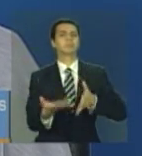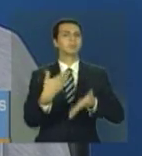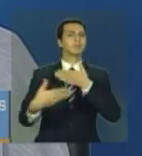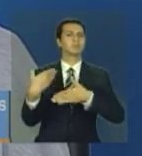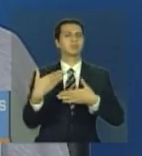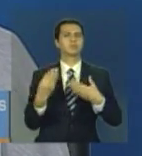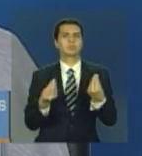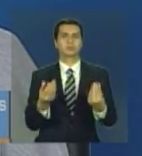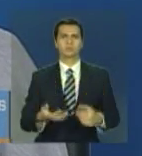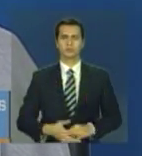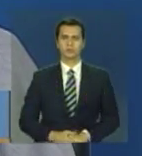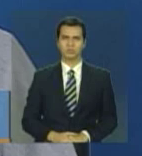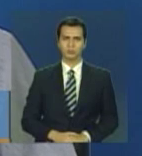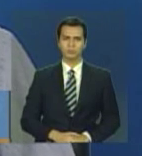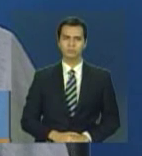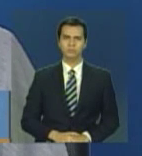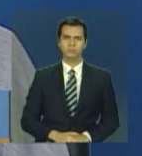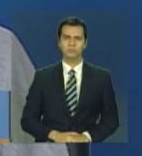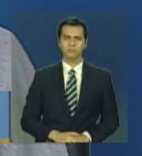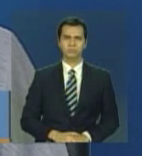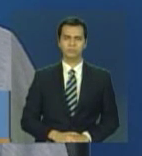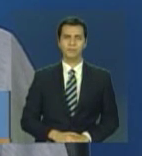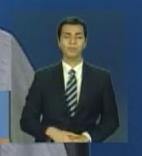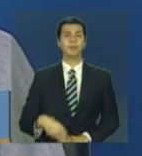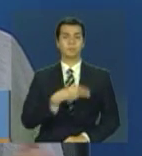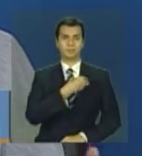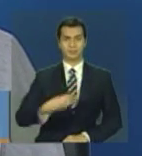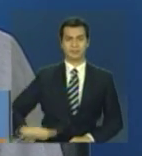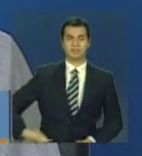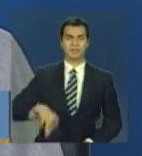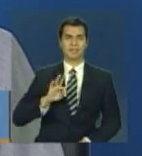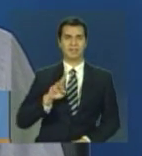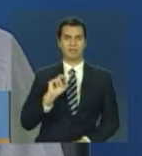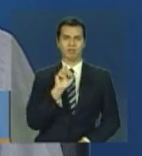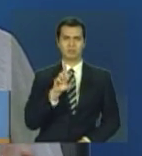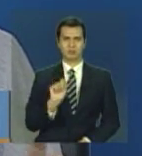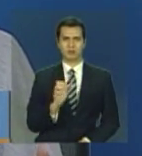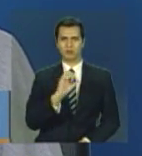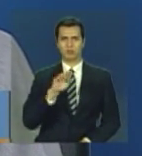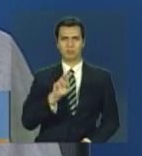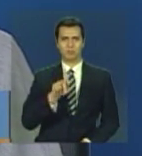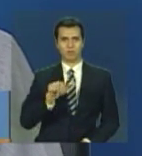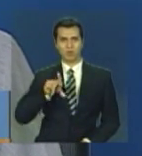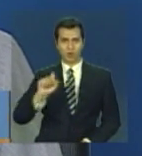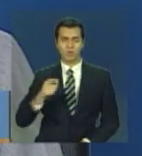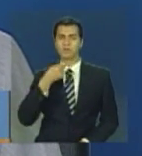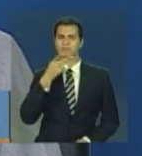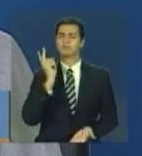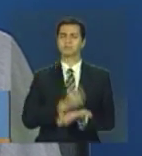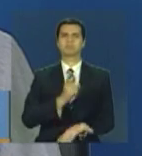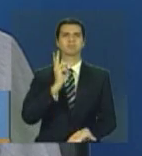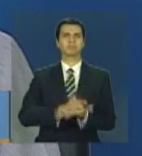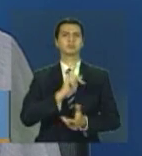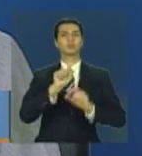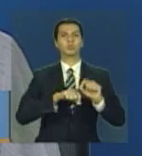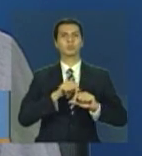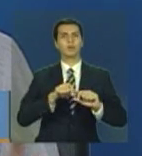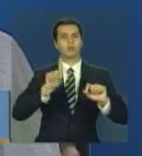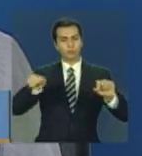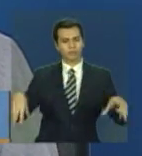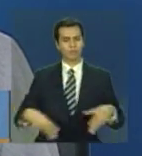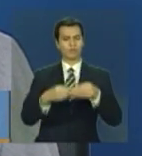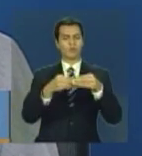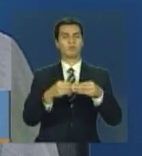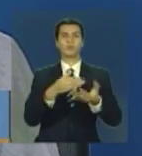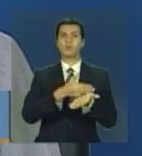A ministra Tereza Campelo, ela tem falado bastante, né, nessa complementaridade, né, entre o Fome Zero,